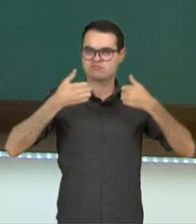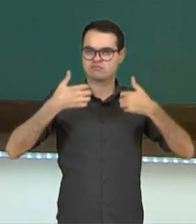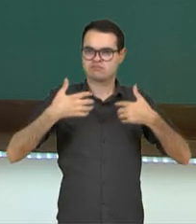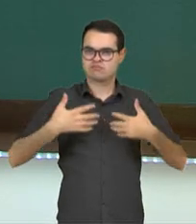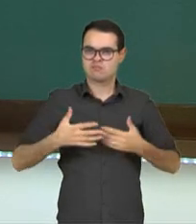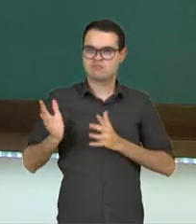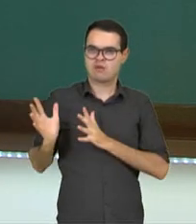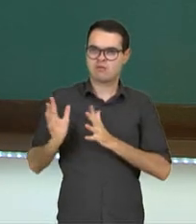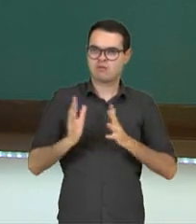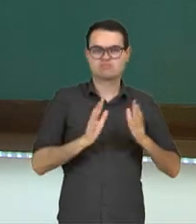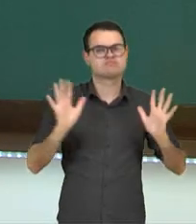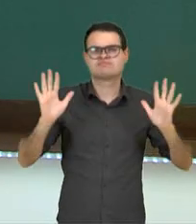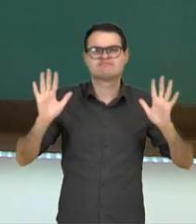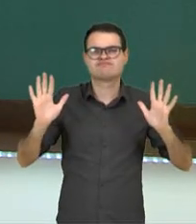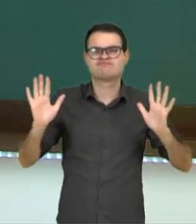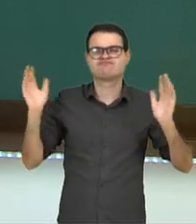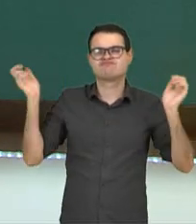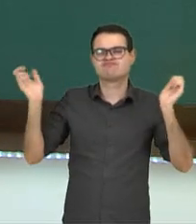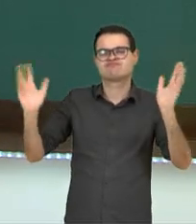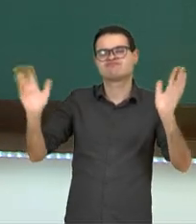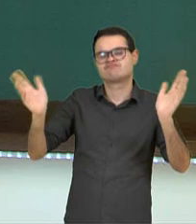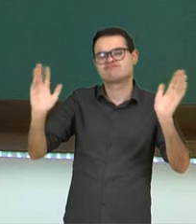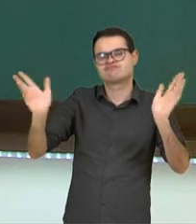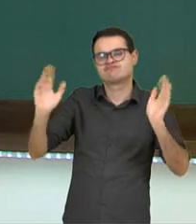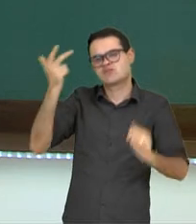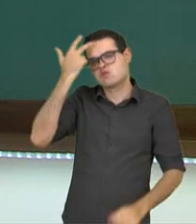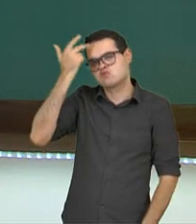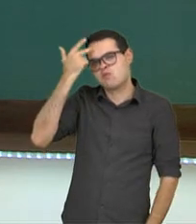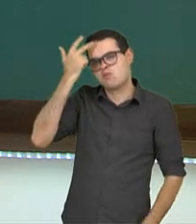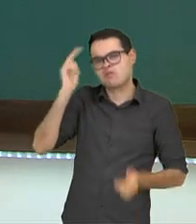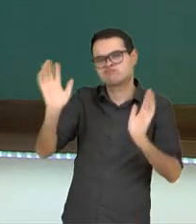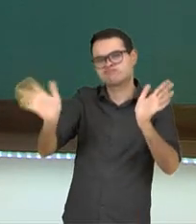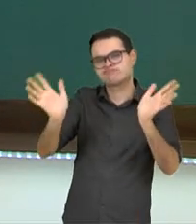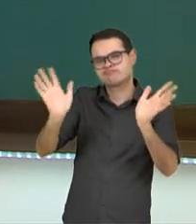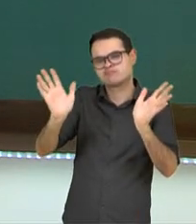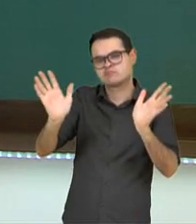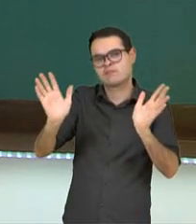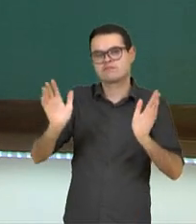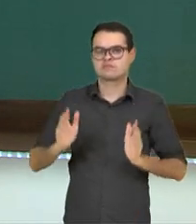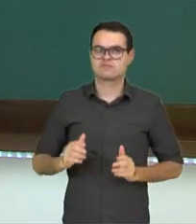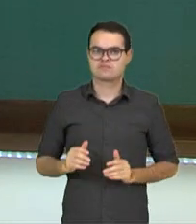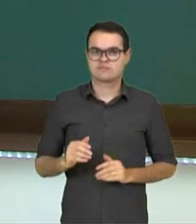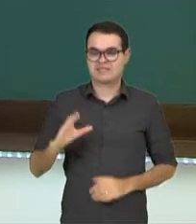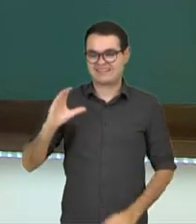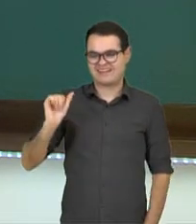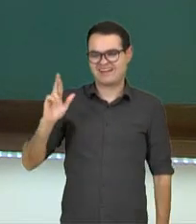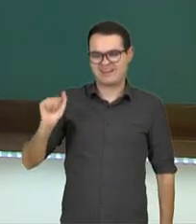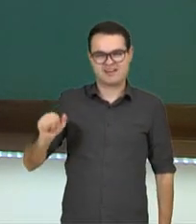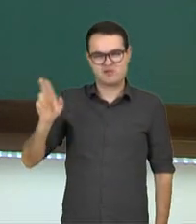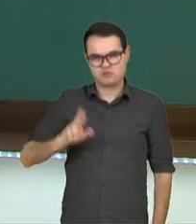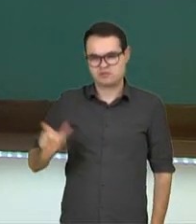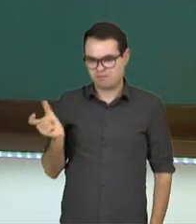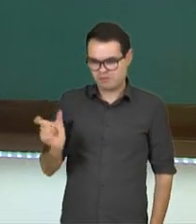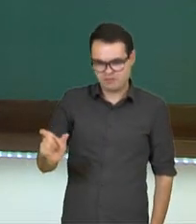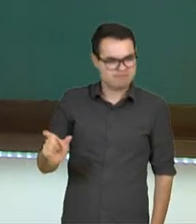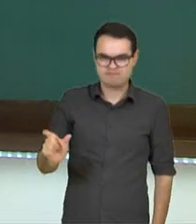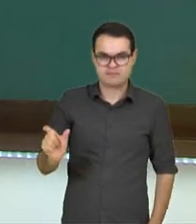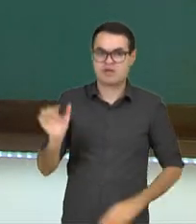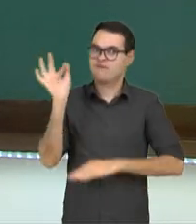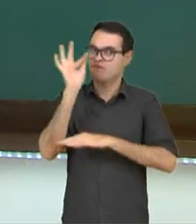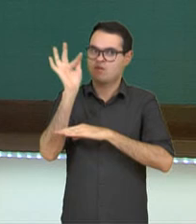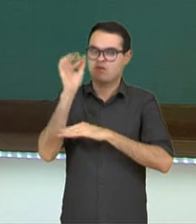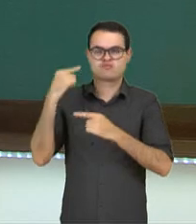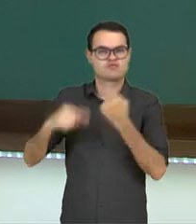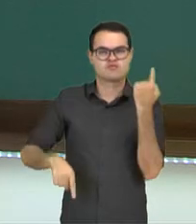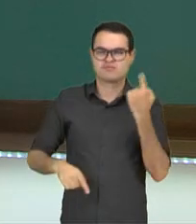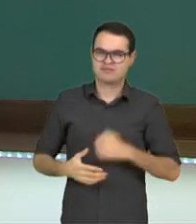não usamos essa expressão cara quando a linguagem é formal, culta, né? Então, a linguagem formal nós chamamos de linguagem culta e a